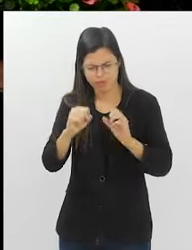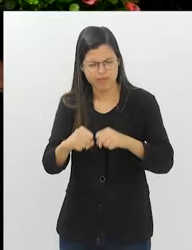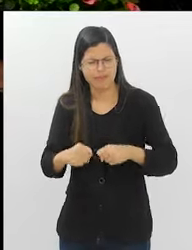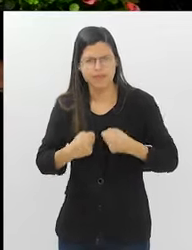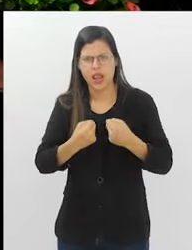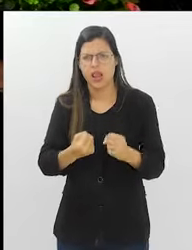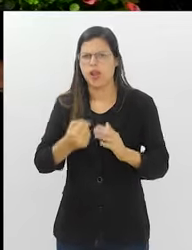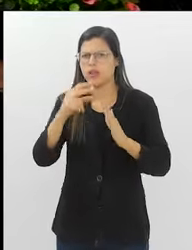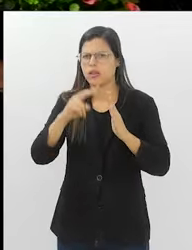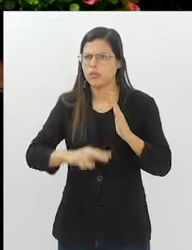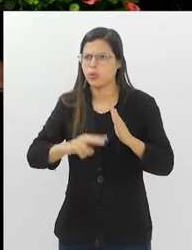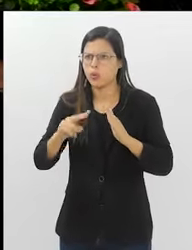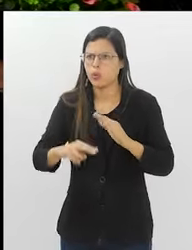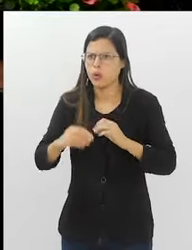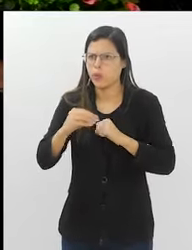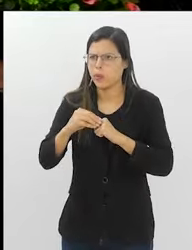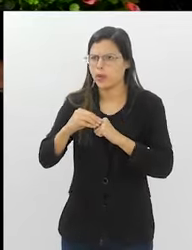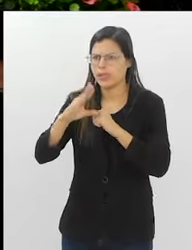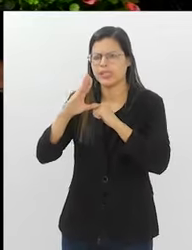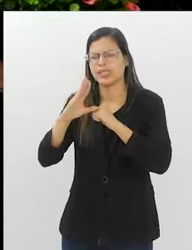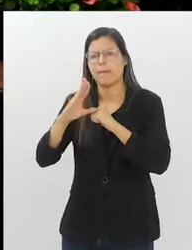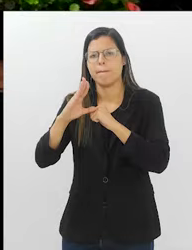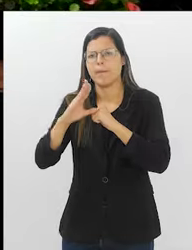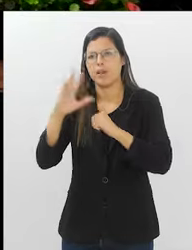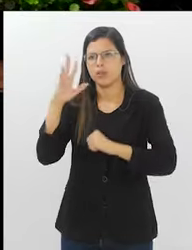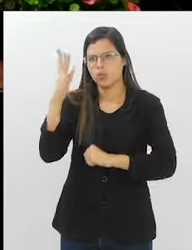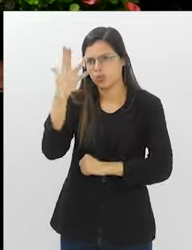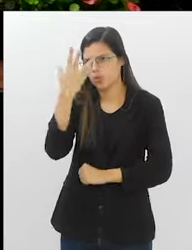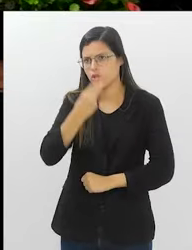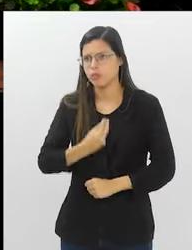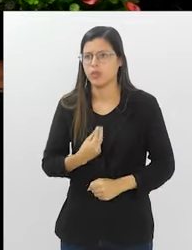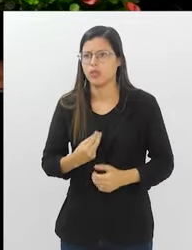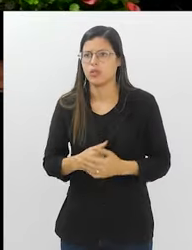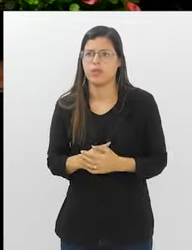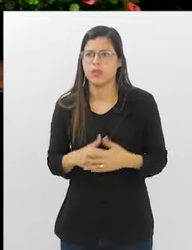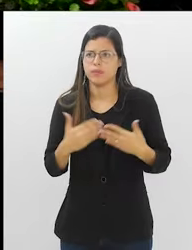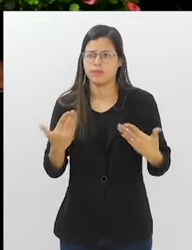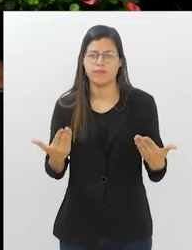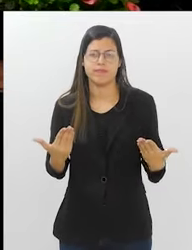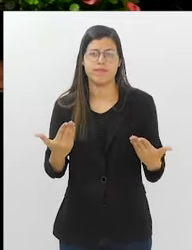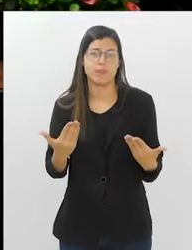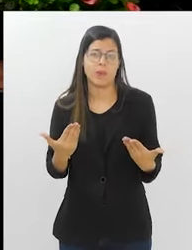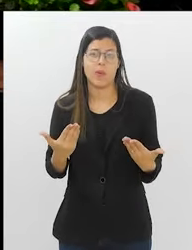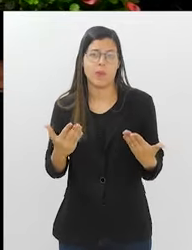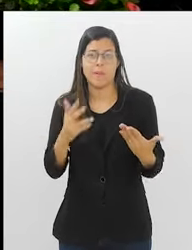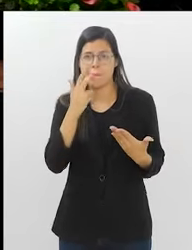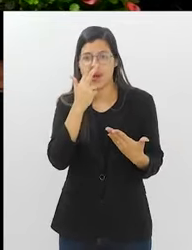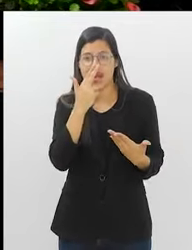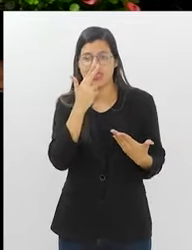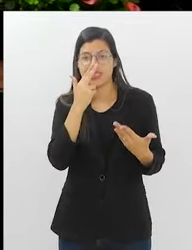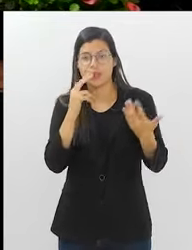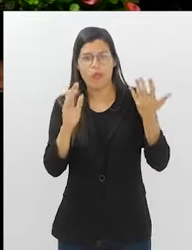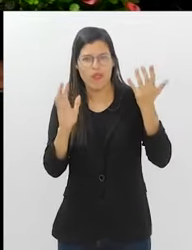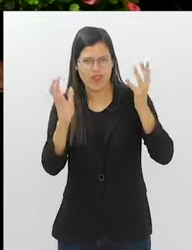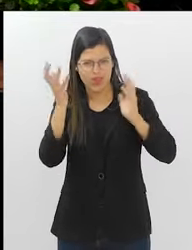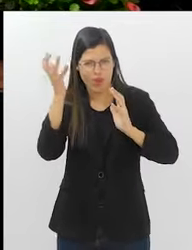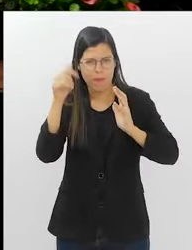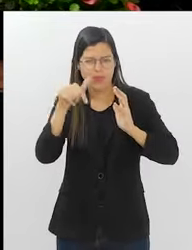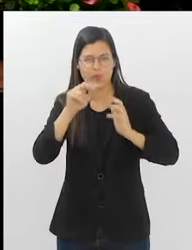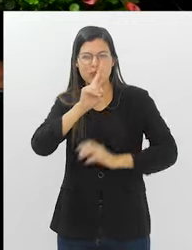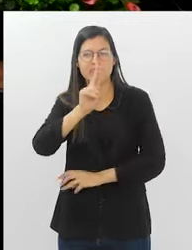sabe? Leitora, tem conhecimento amplo de Espiritismo. E, então, quer dizer, o fenômeno foi usado